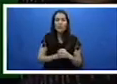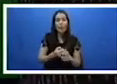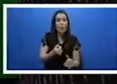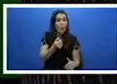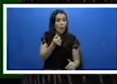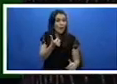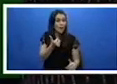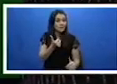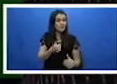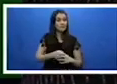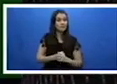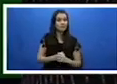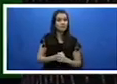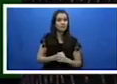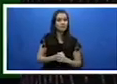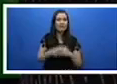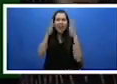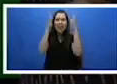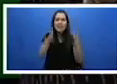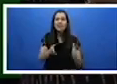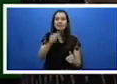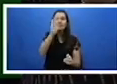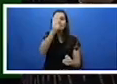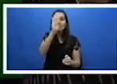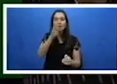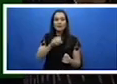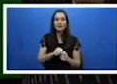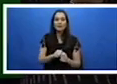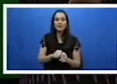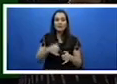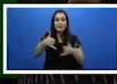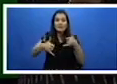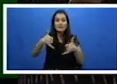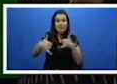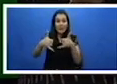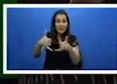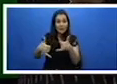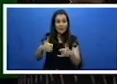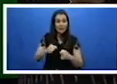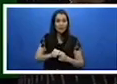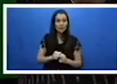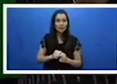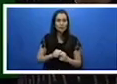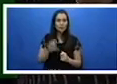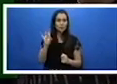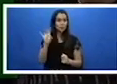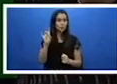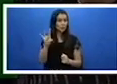quase. Lista B, salto, somente,